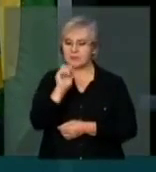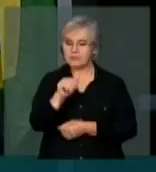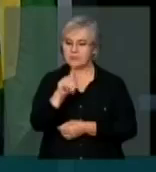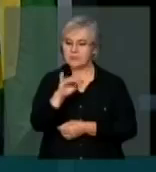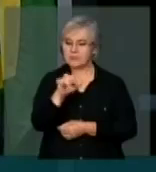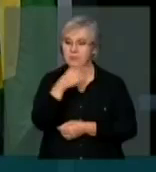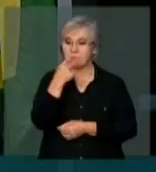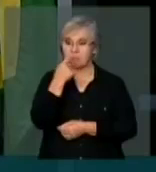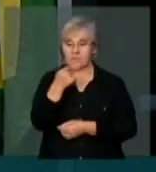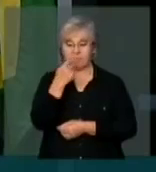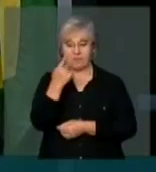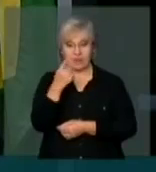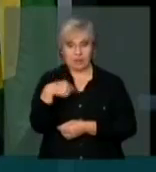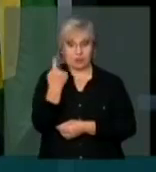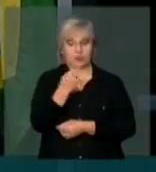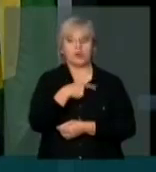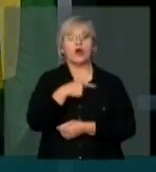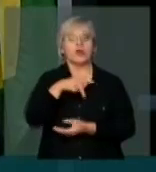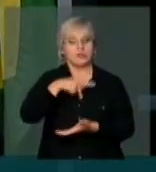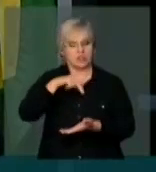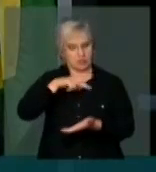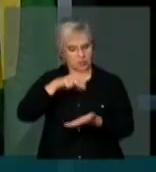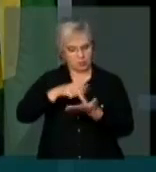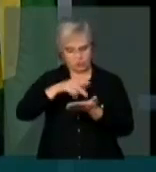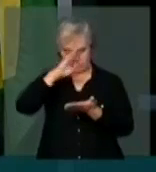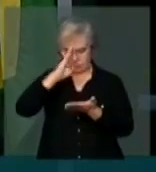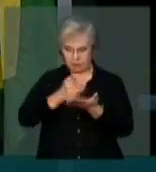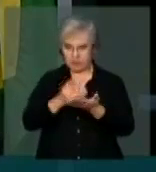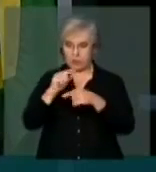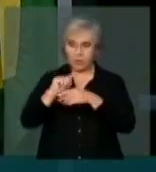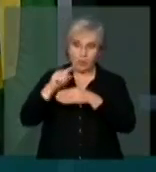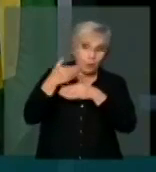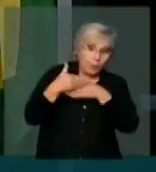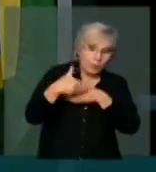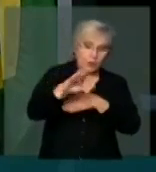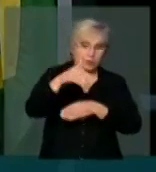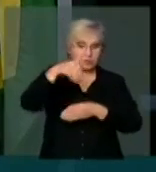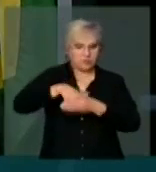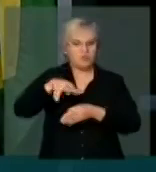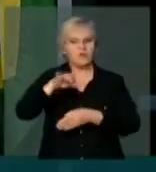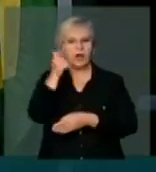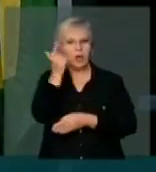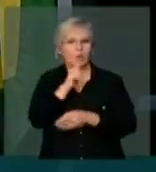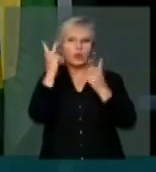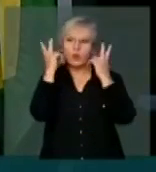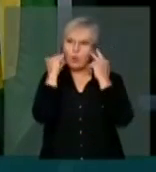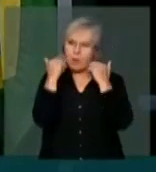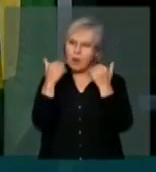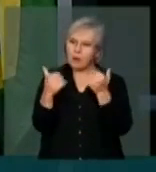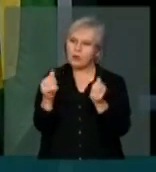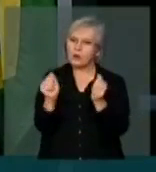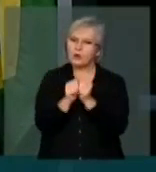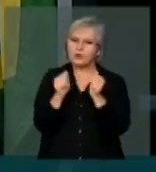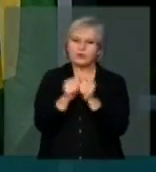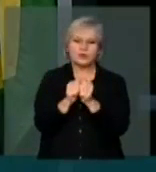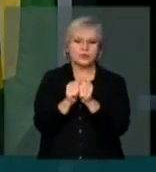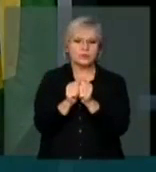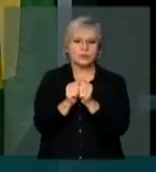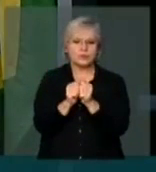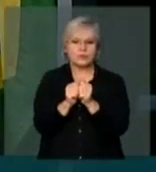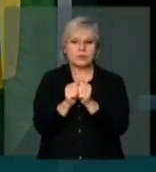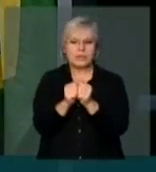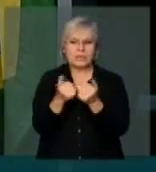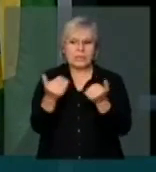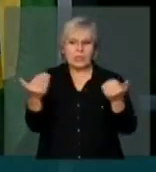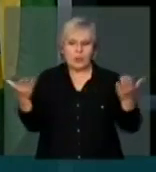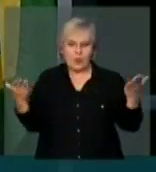sugere que a certeza que todos temos de que as próximas eleições ocorrerão normalmente, combinada a completa incerteza que